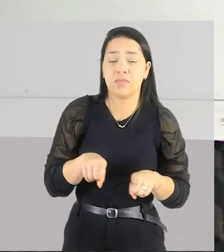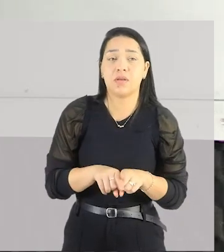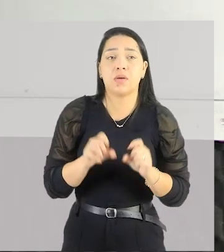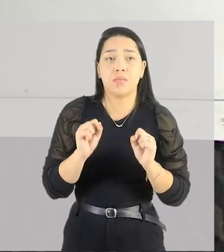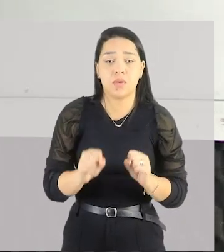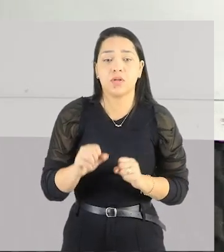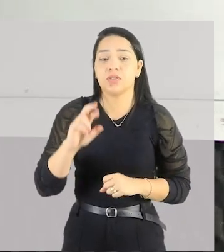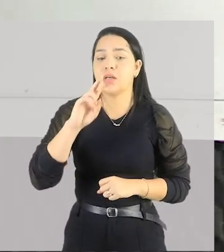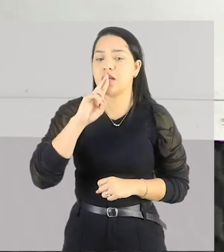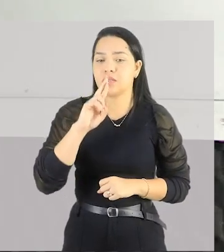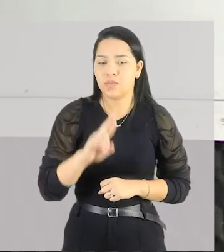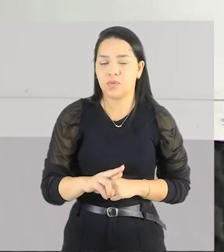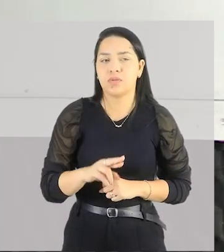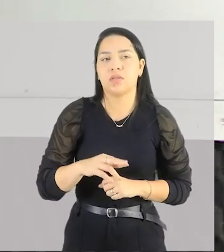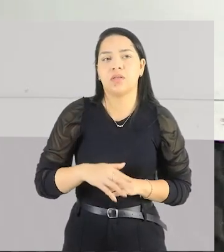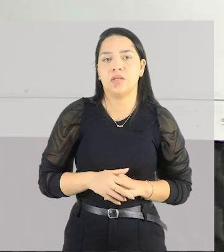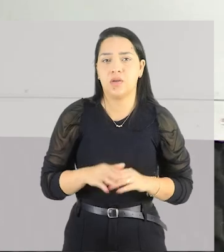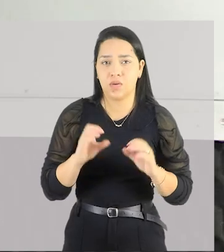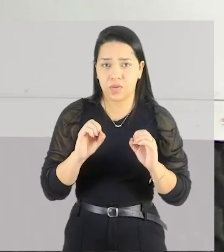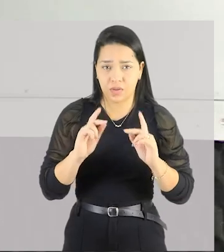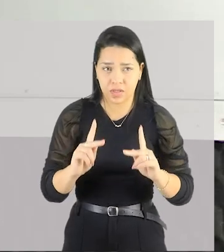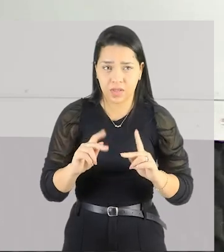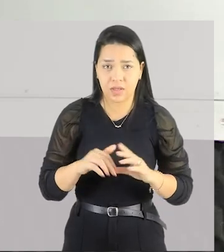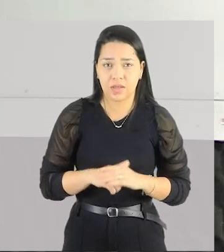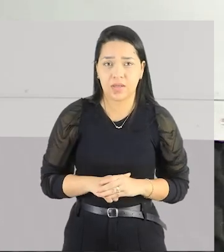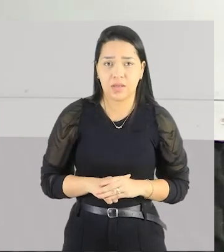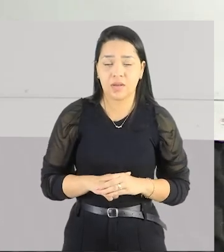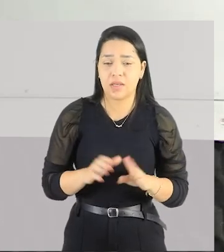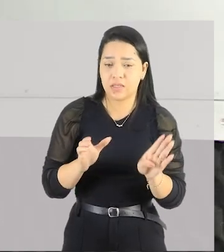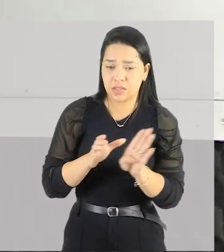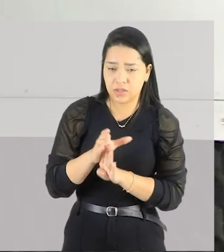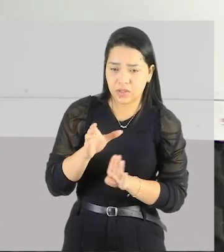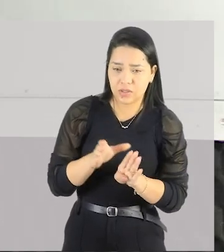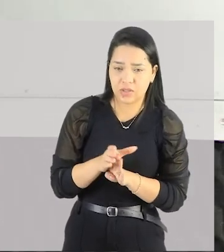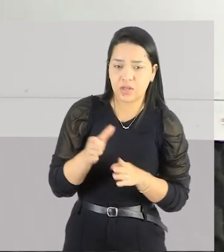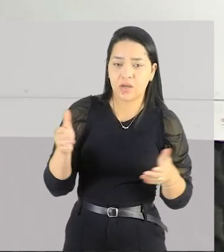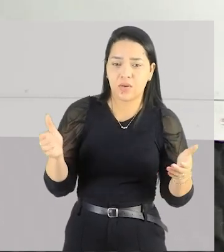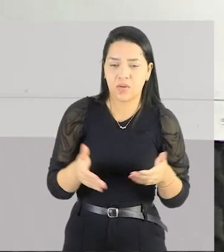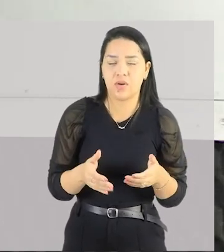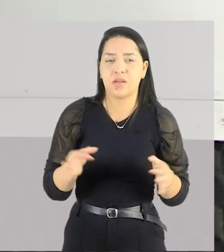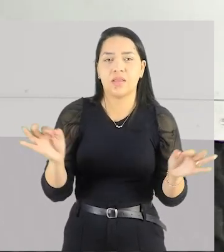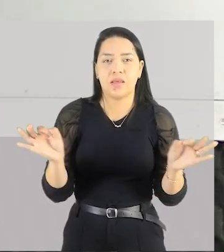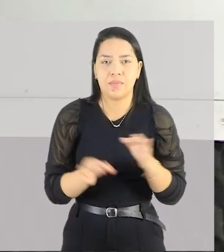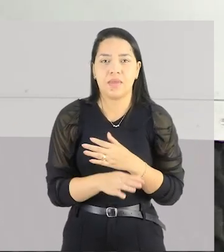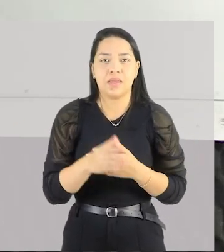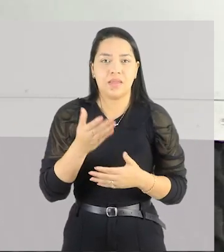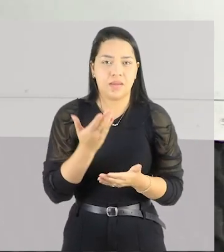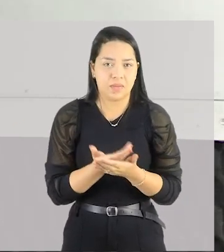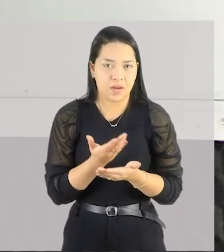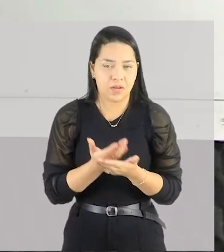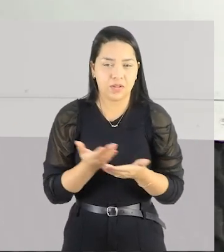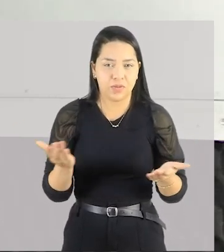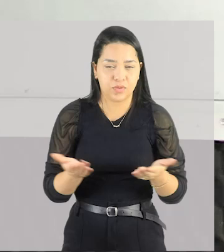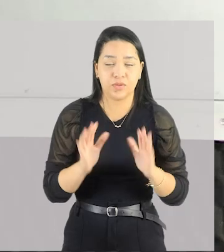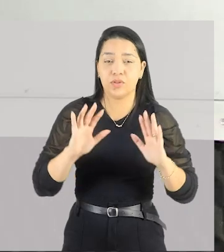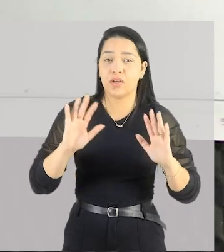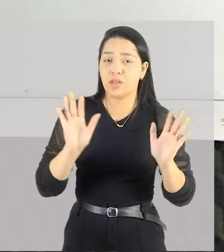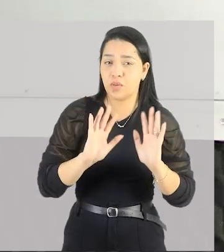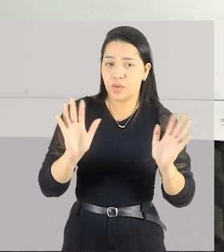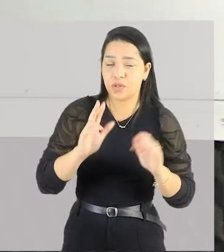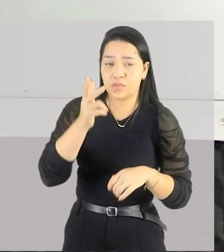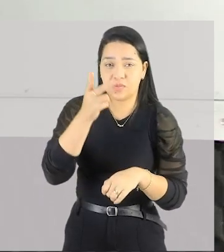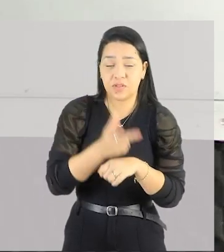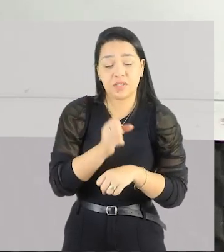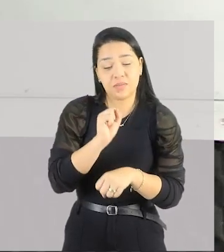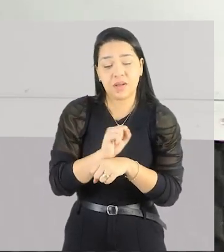poderia responder essa questão, beleza? Então, com essa super dica, fecho a aula de hoje. Até o próximo encontro,